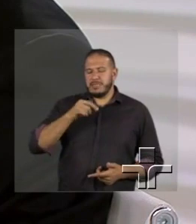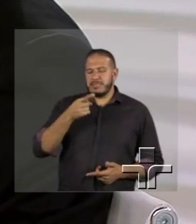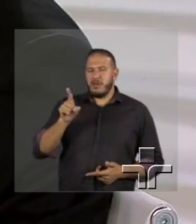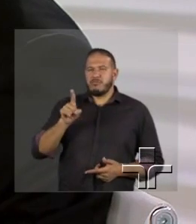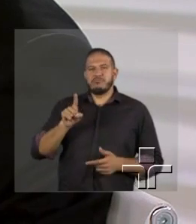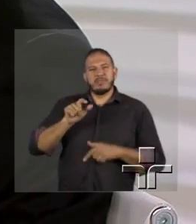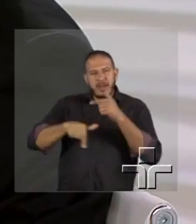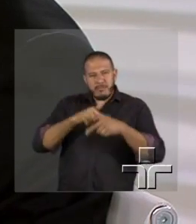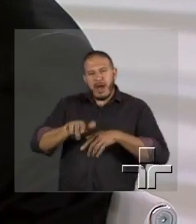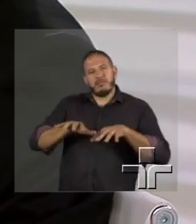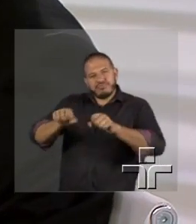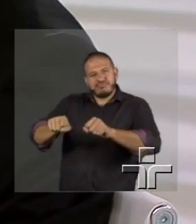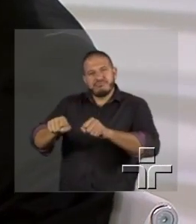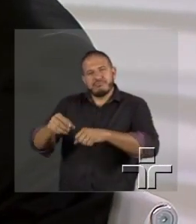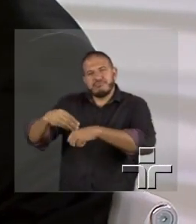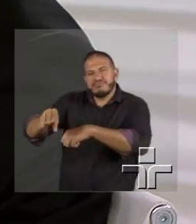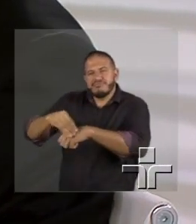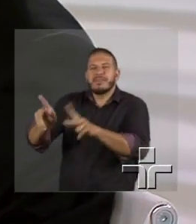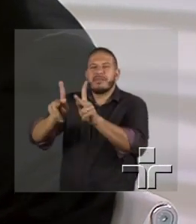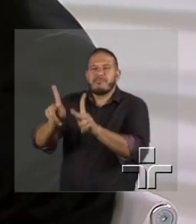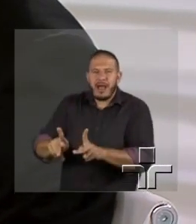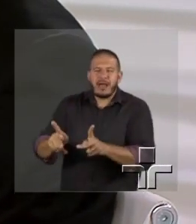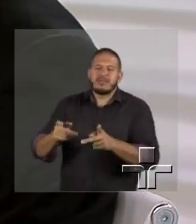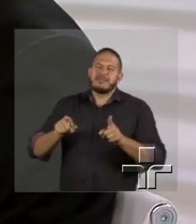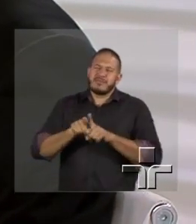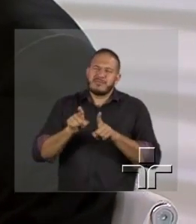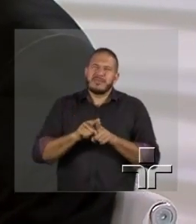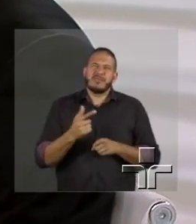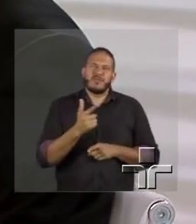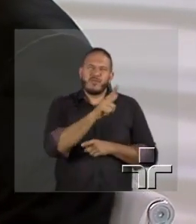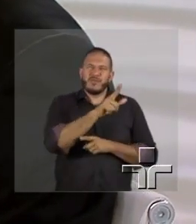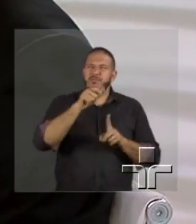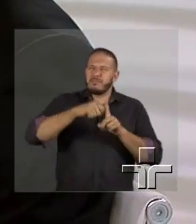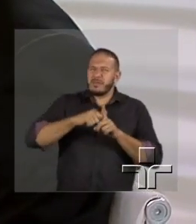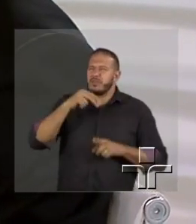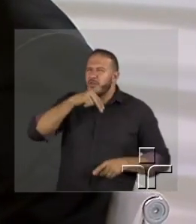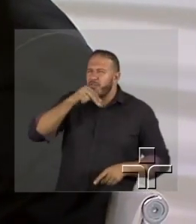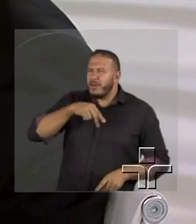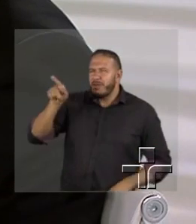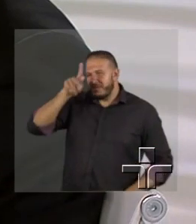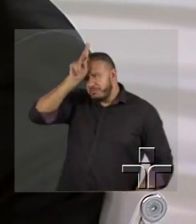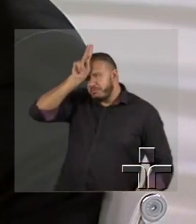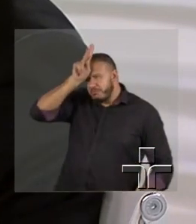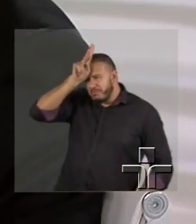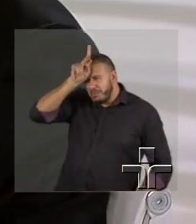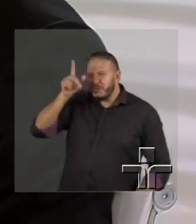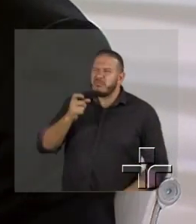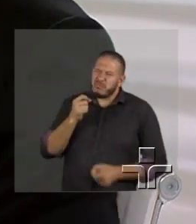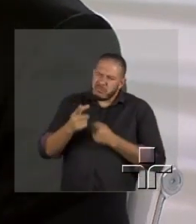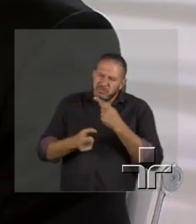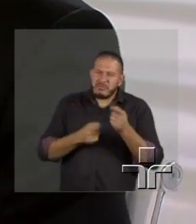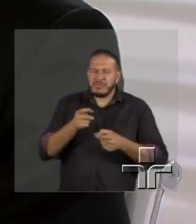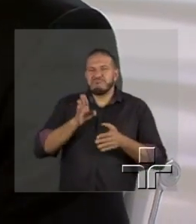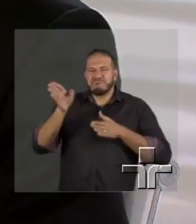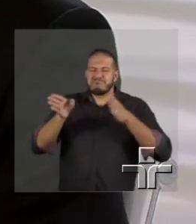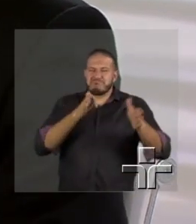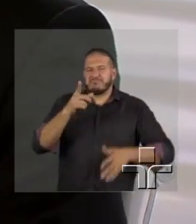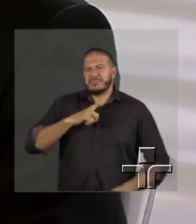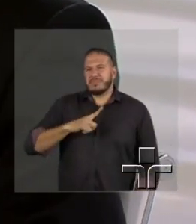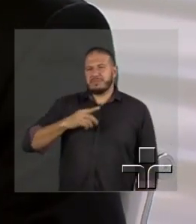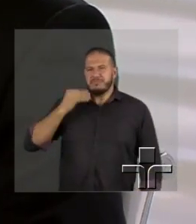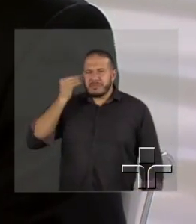e uma razoabilidade muito diante disso, muito marcante nas decisões nesse nível, né? General, diante